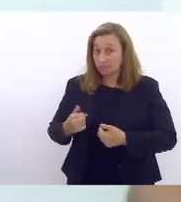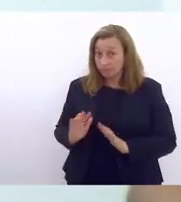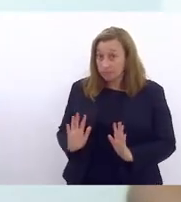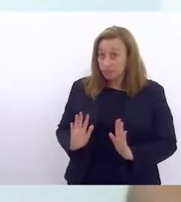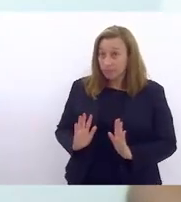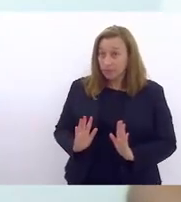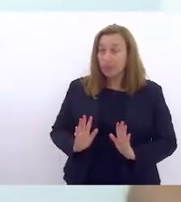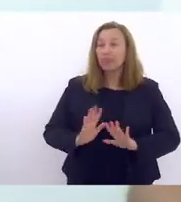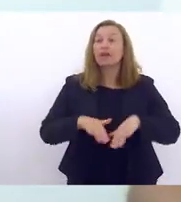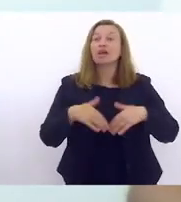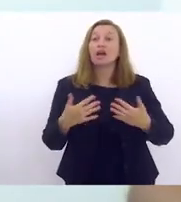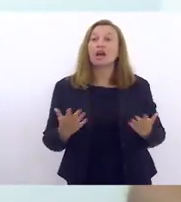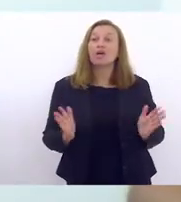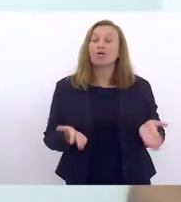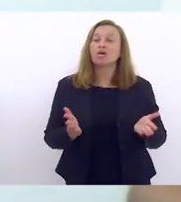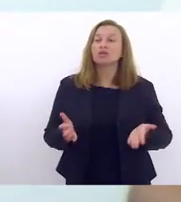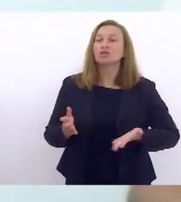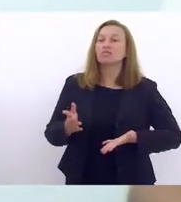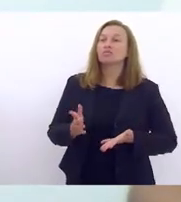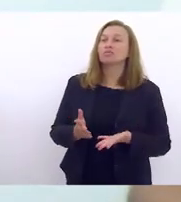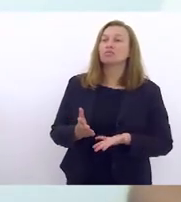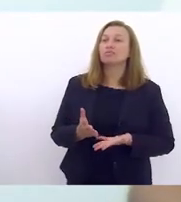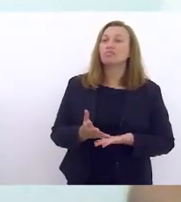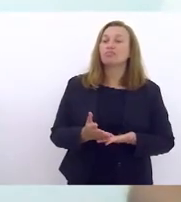nós já estamos chegando